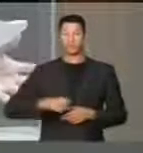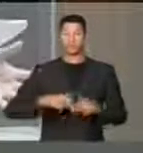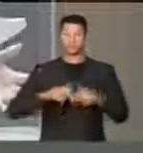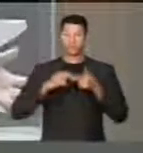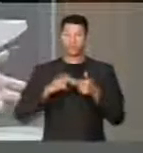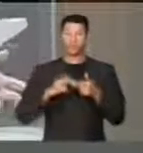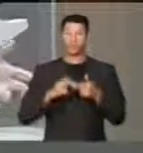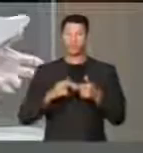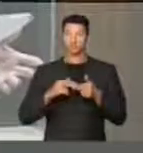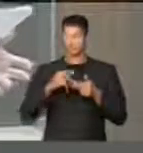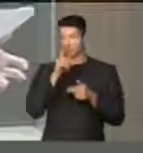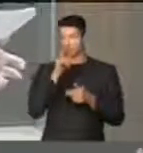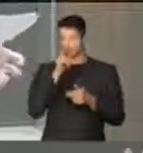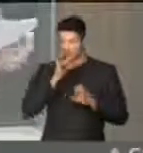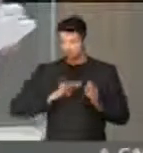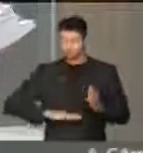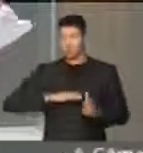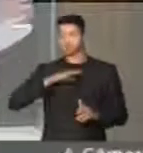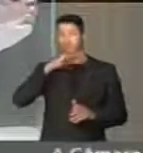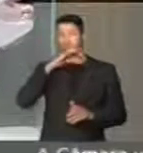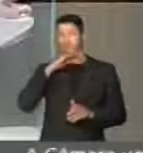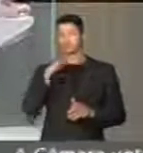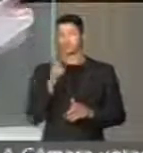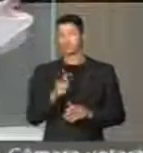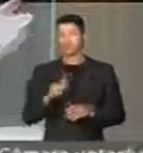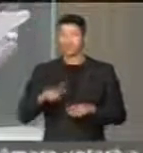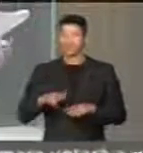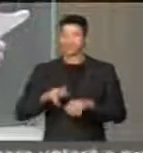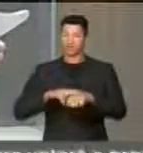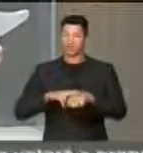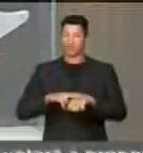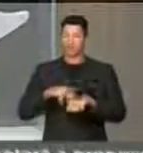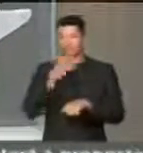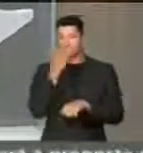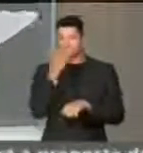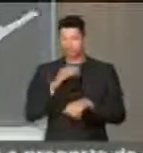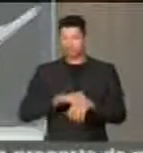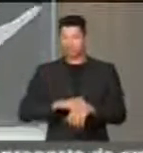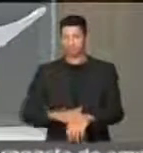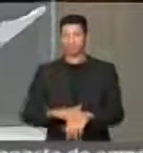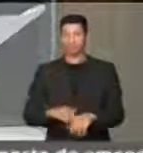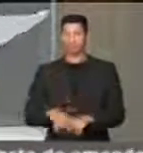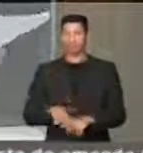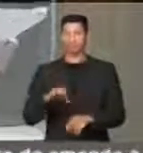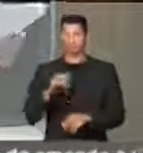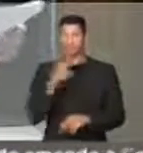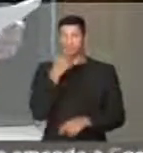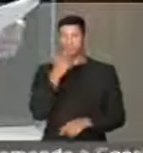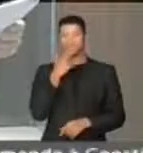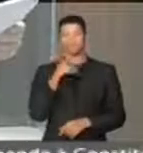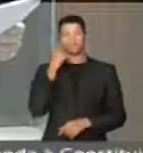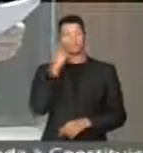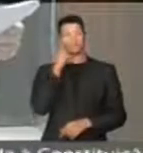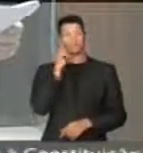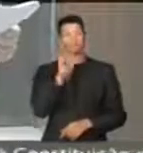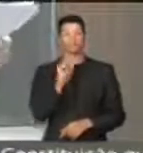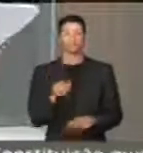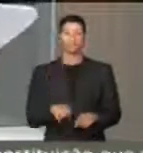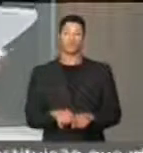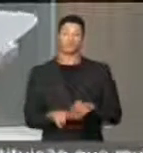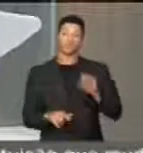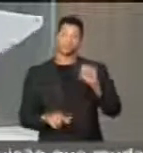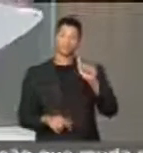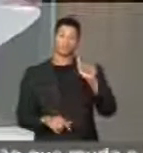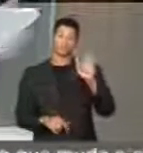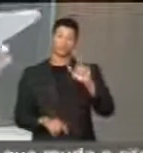causa das inundações, sem pastagem para os animais. No tabaco, os agricultores enxergando que a